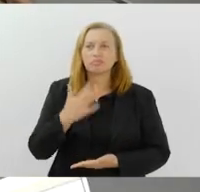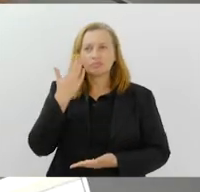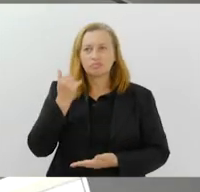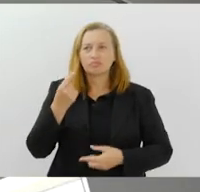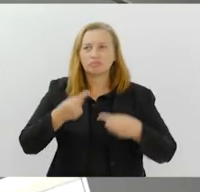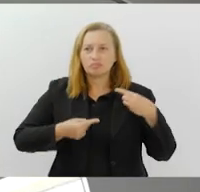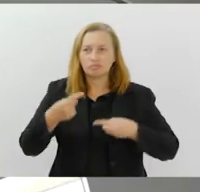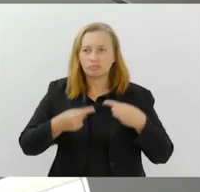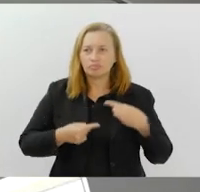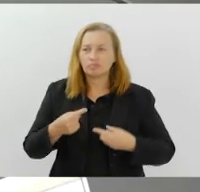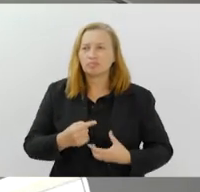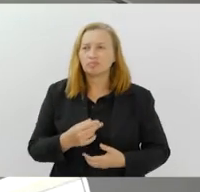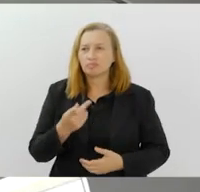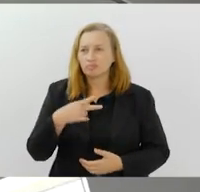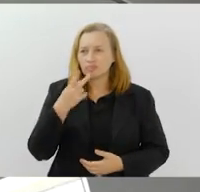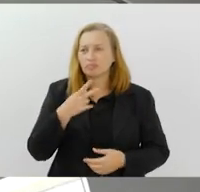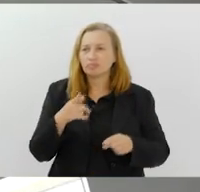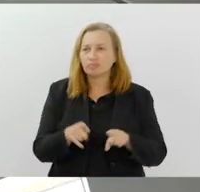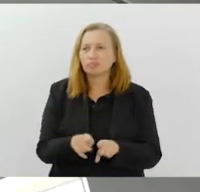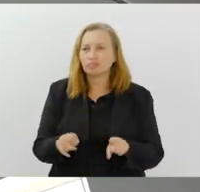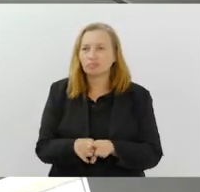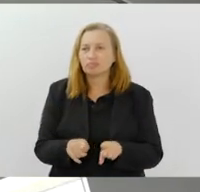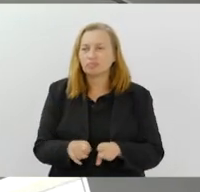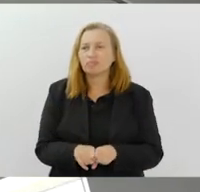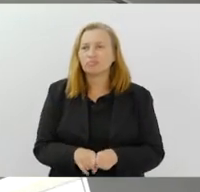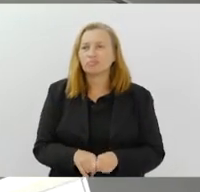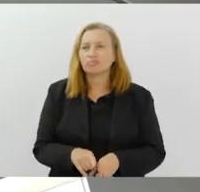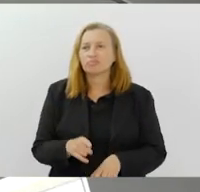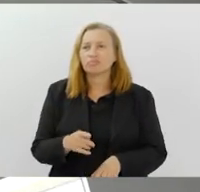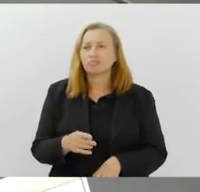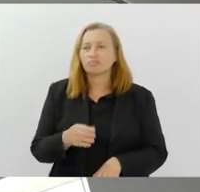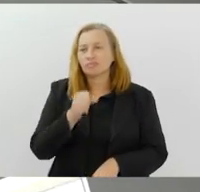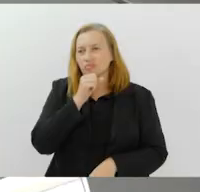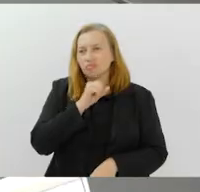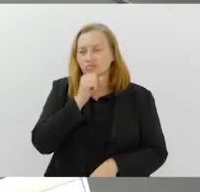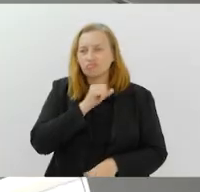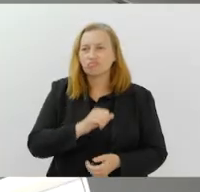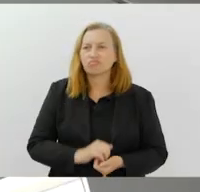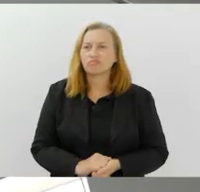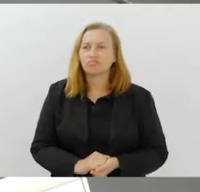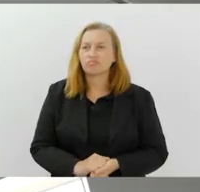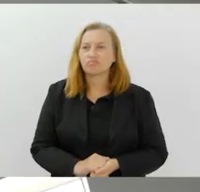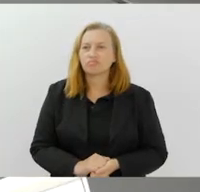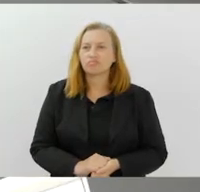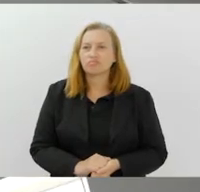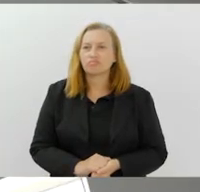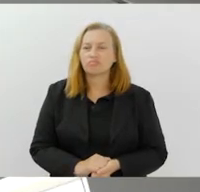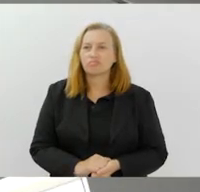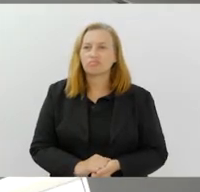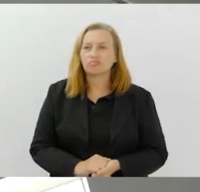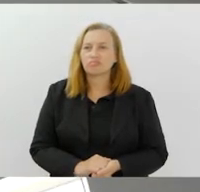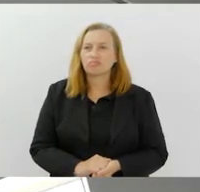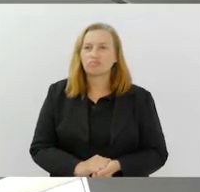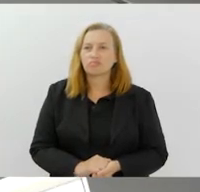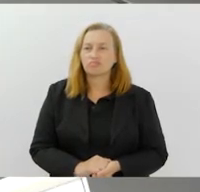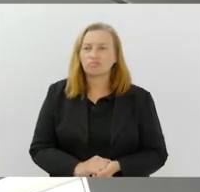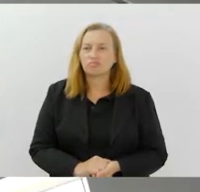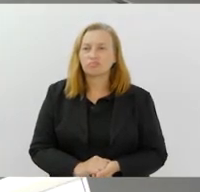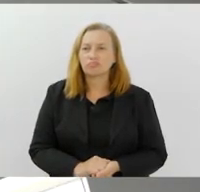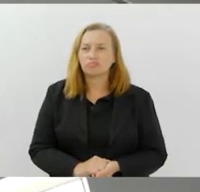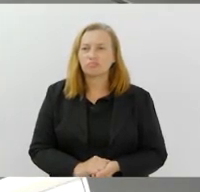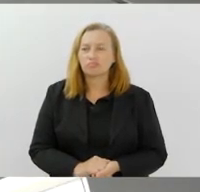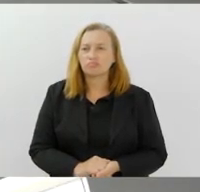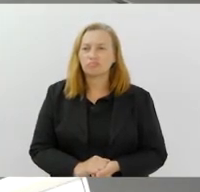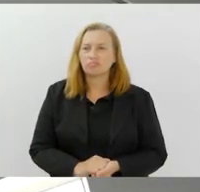que Como dizia também os nossos mais velhos eh eu tenho medo de jogar a criança